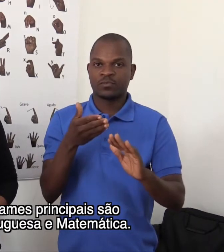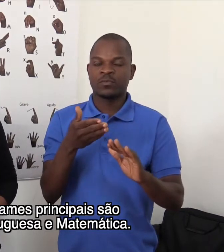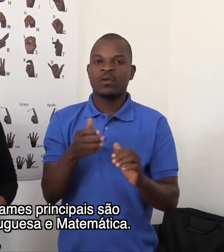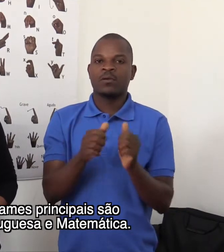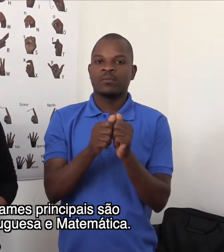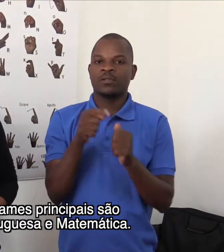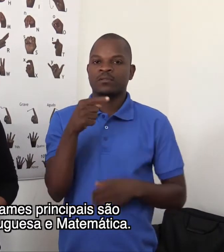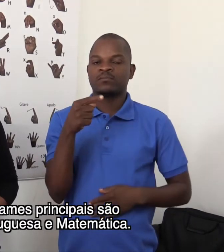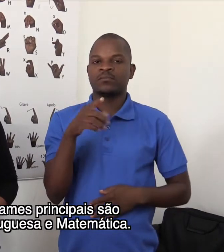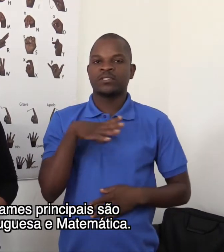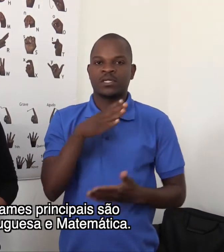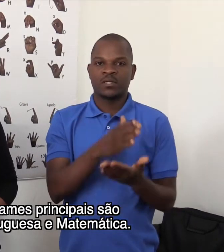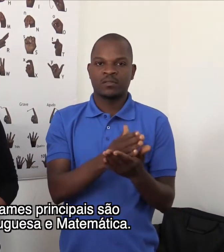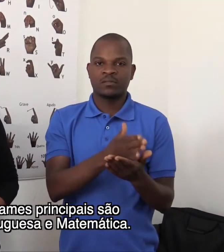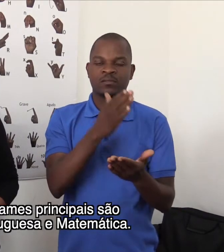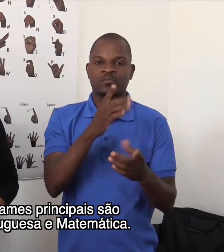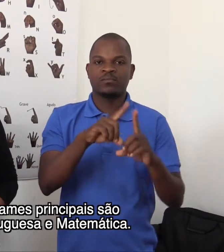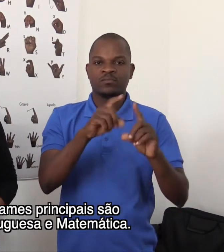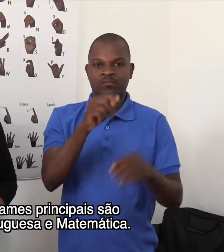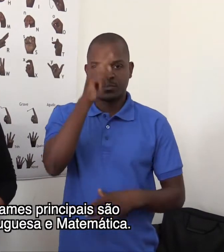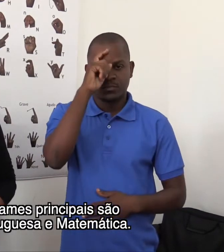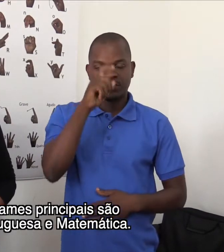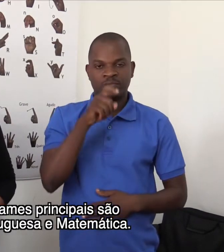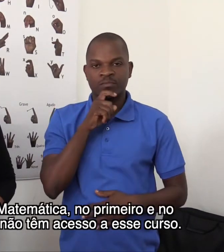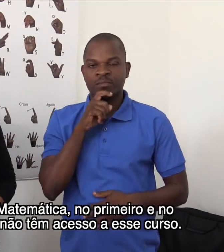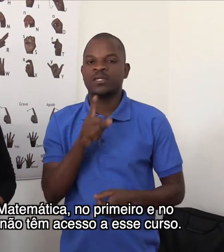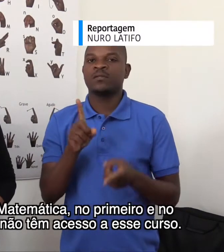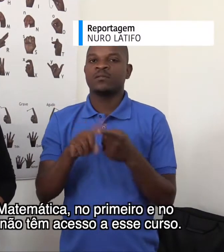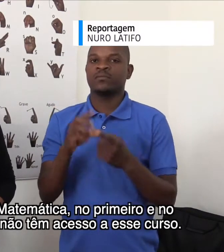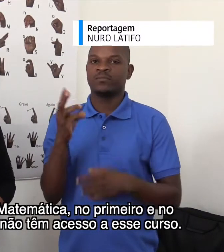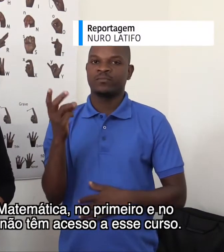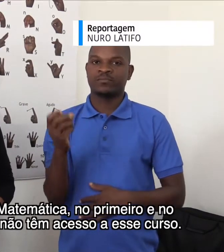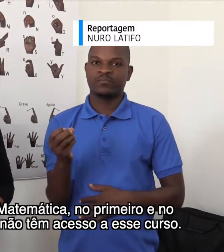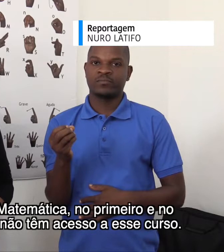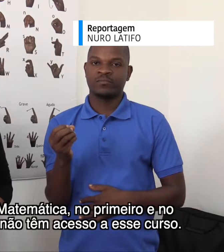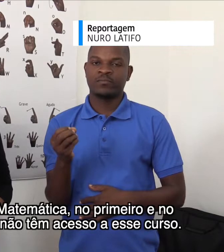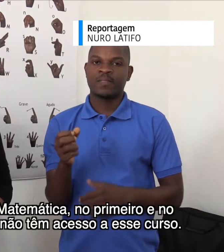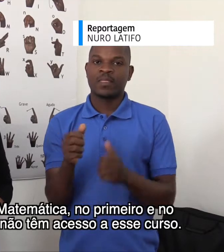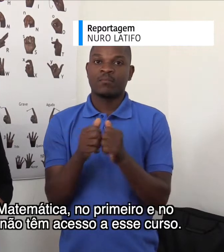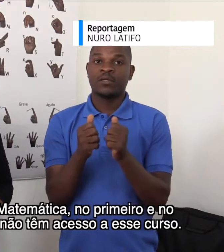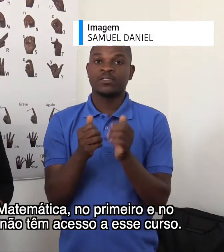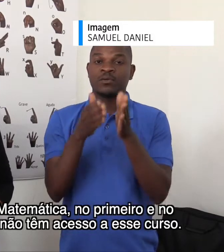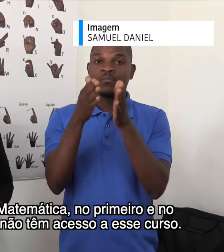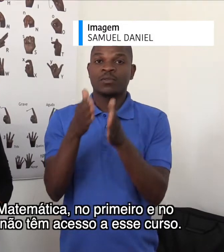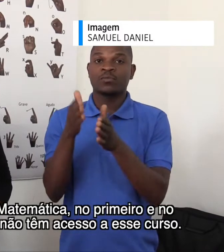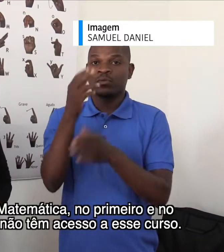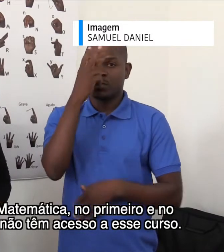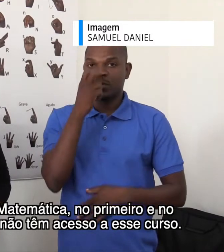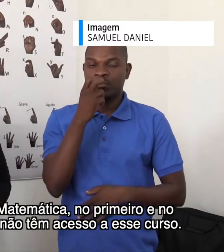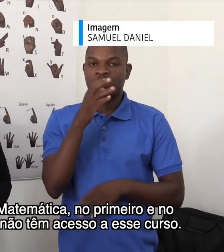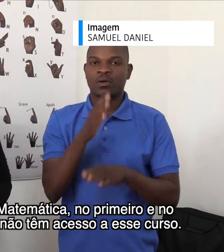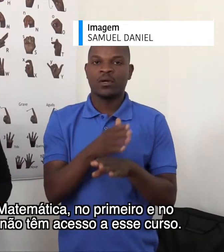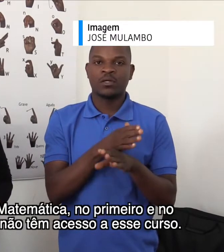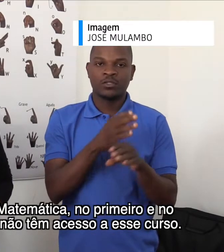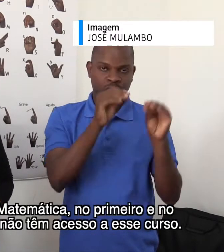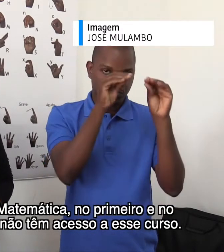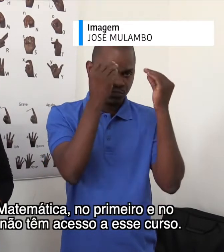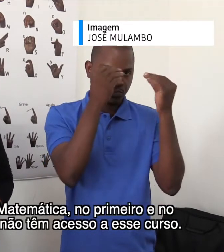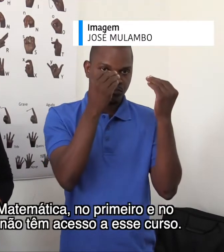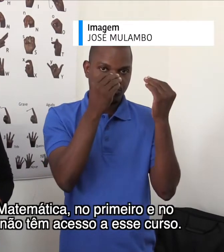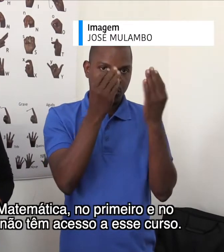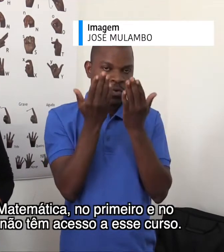são a língua portuguesa e matemática. Eles não tendo tido matemática no primeiro e